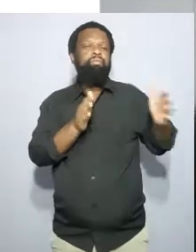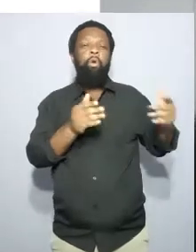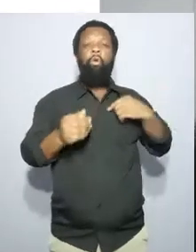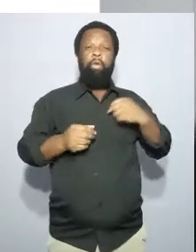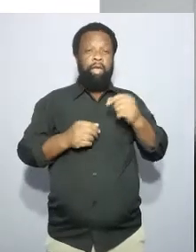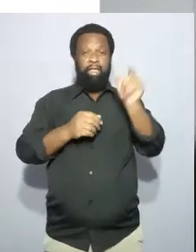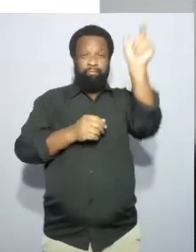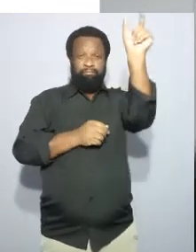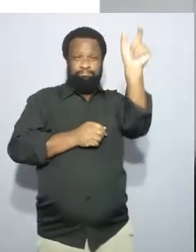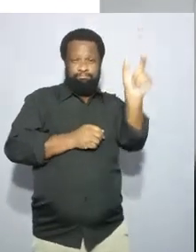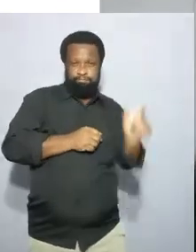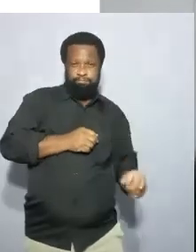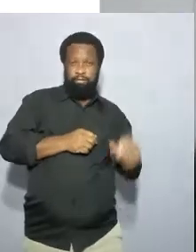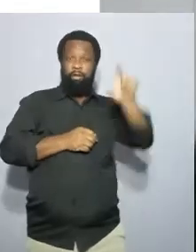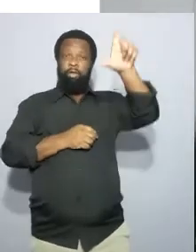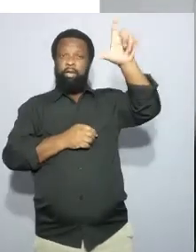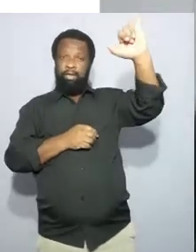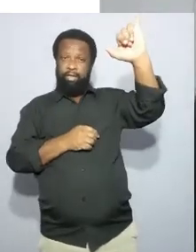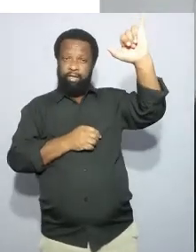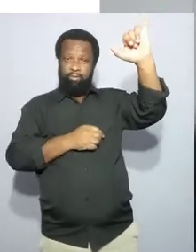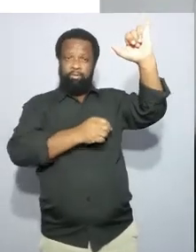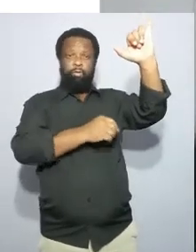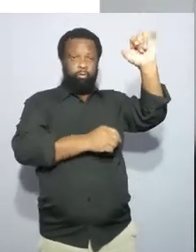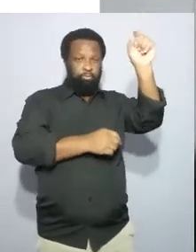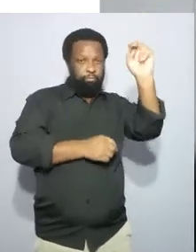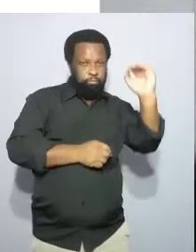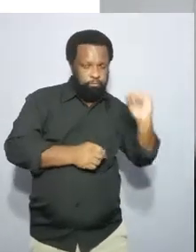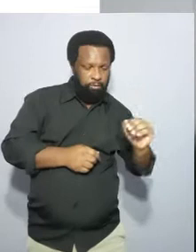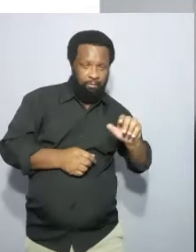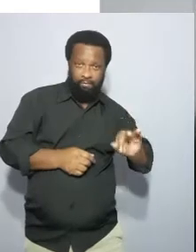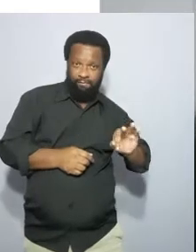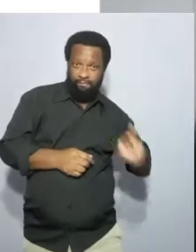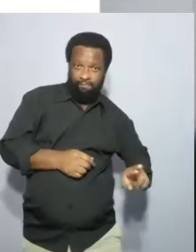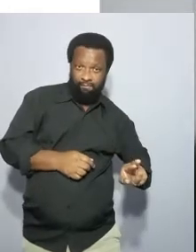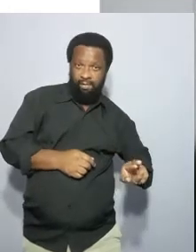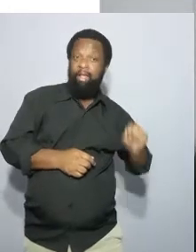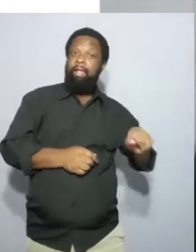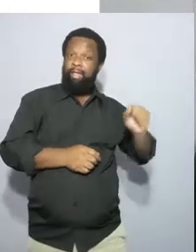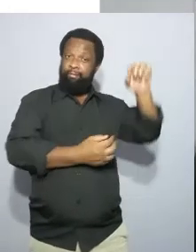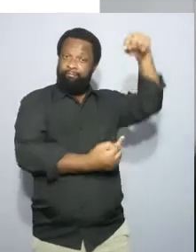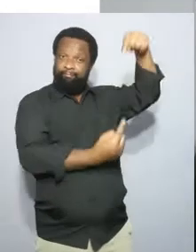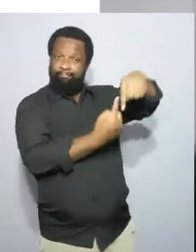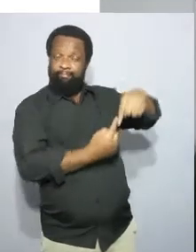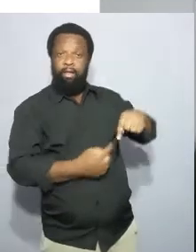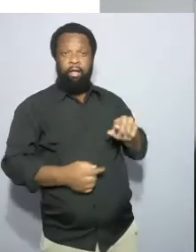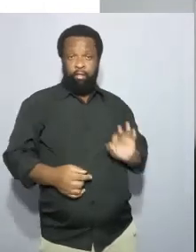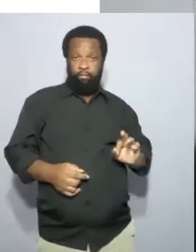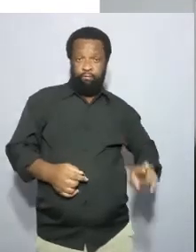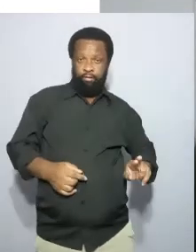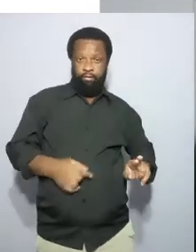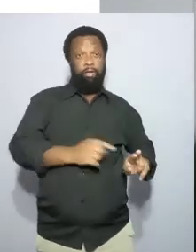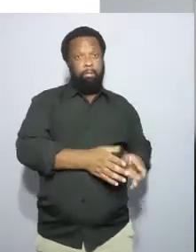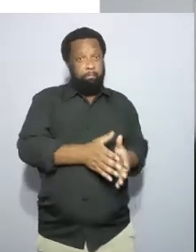mesma família. O lítio e franço estão na mesma família. Bem, o franço é maior, nós